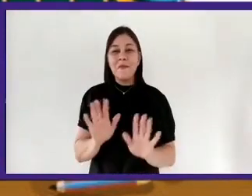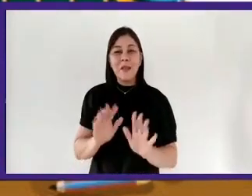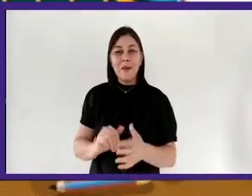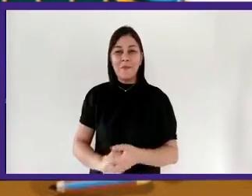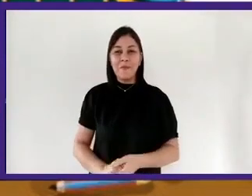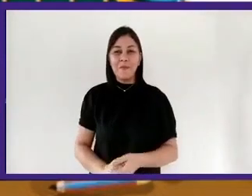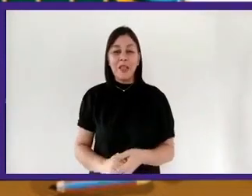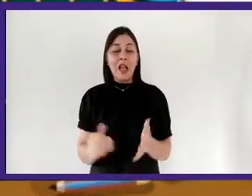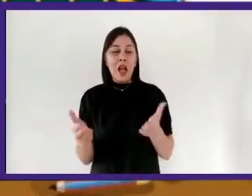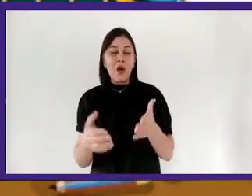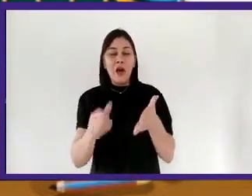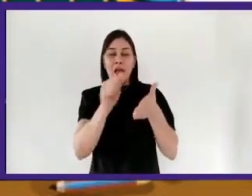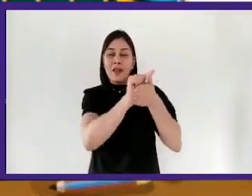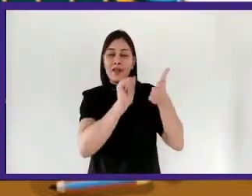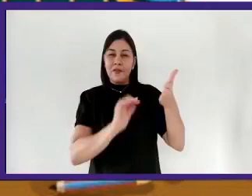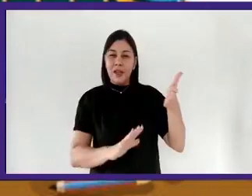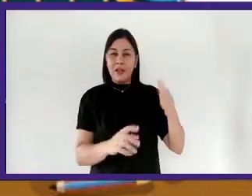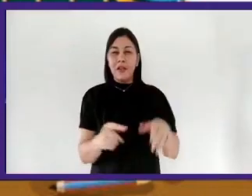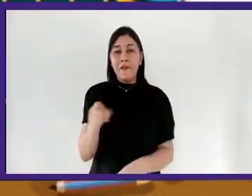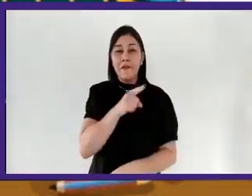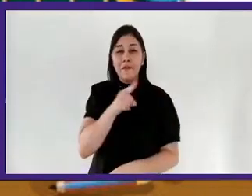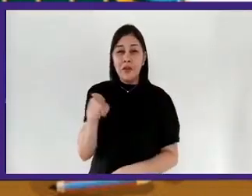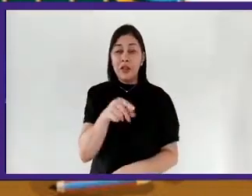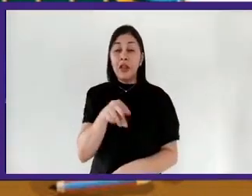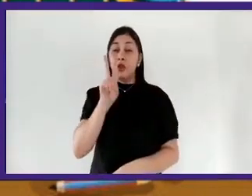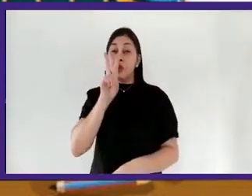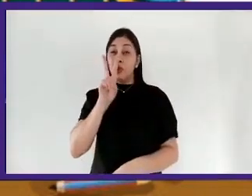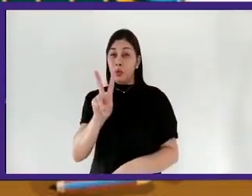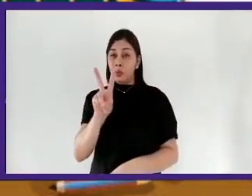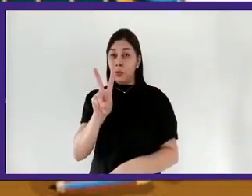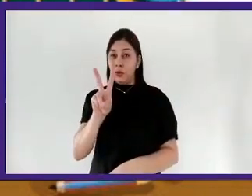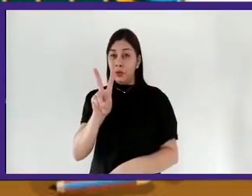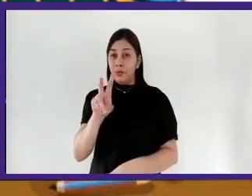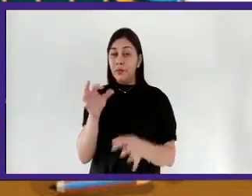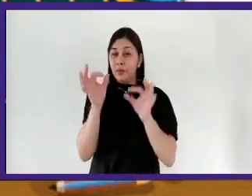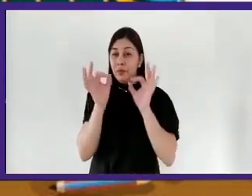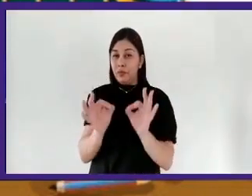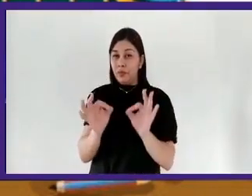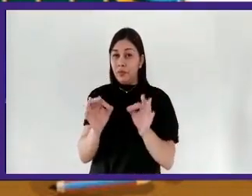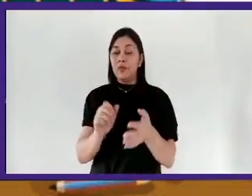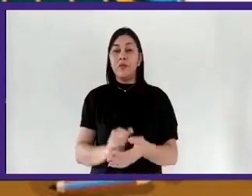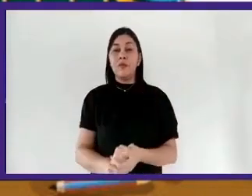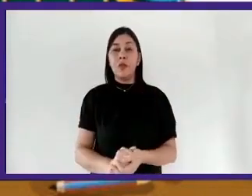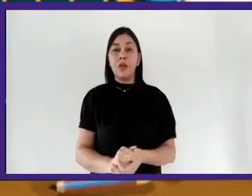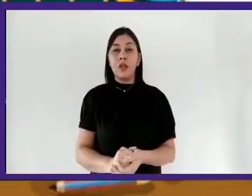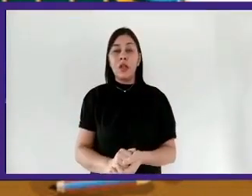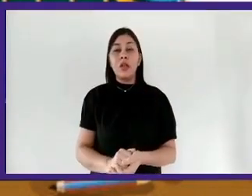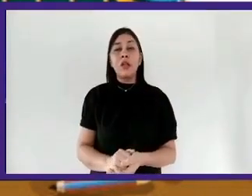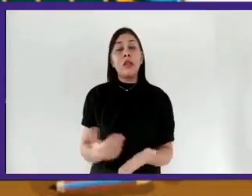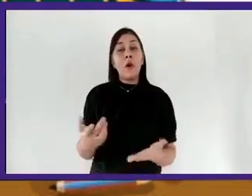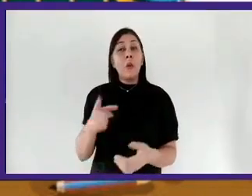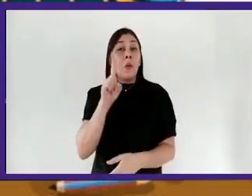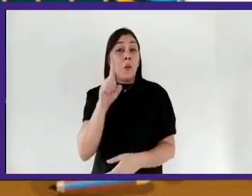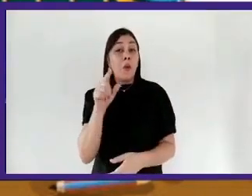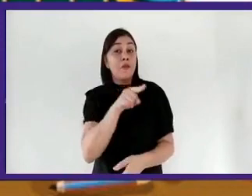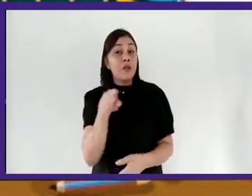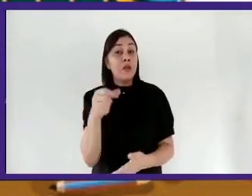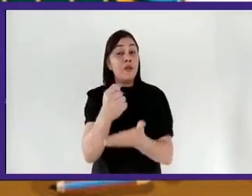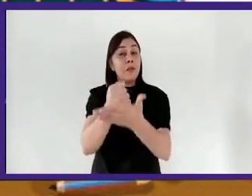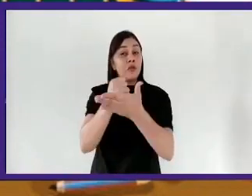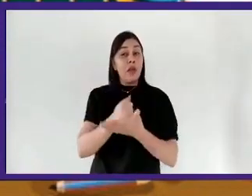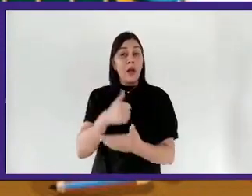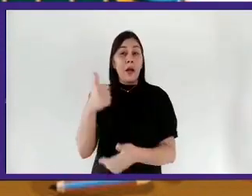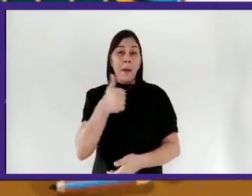nossa atividade. Então, vocês têm duas atividades para fazer, tá certo? Uma, vocês irão me ajudar.